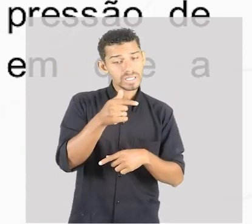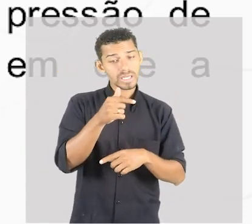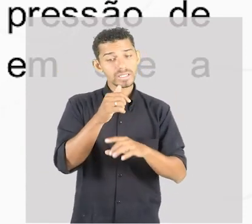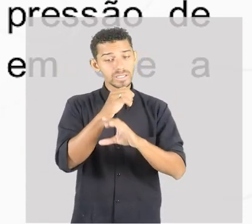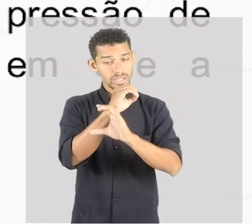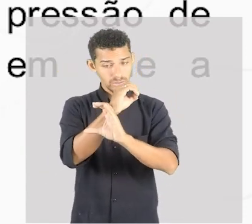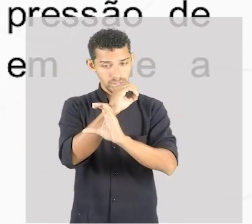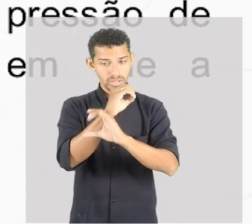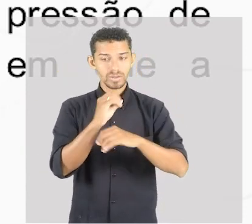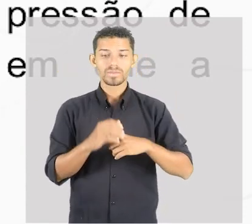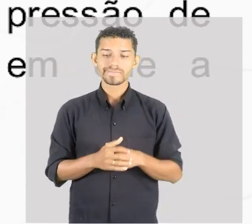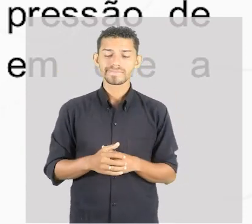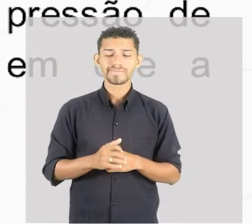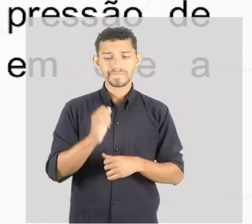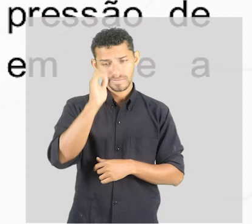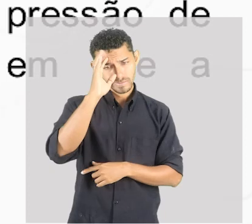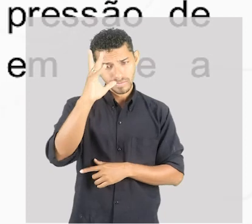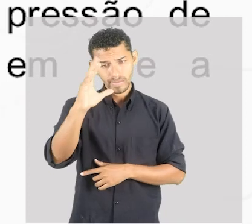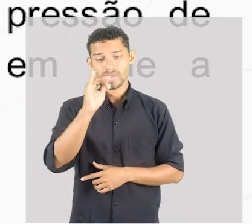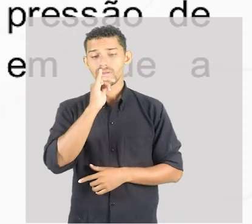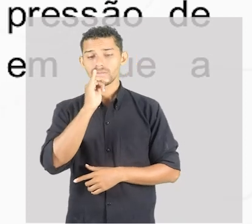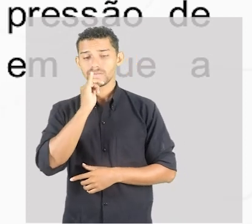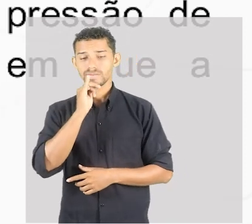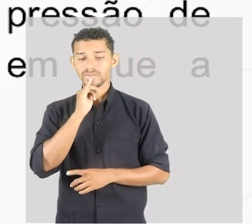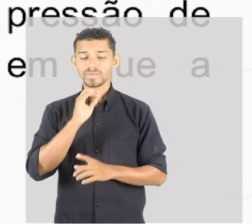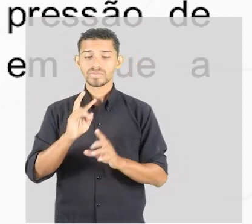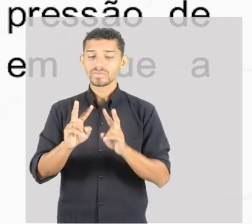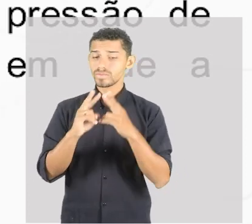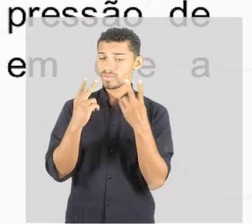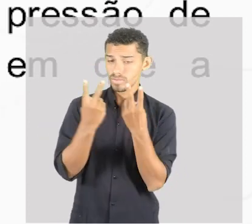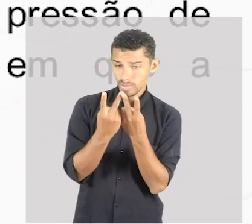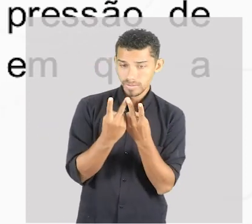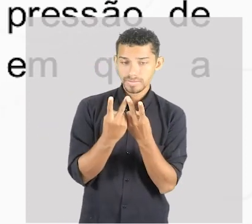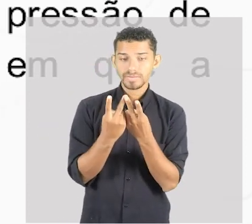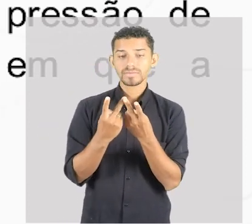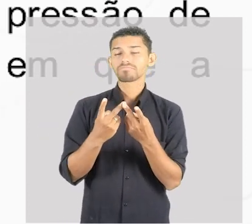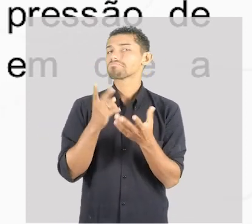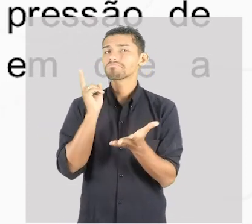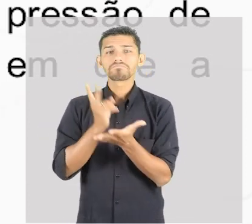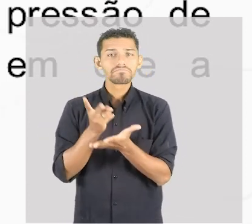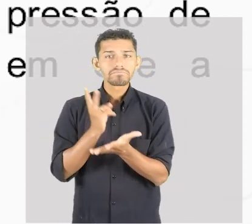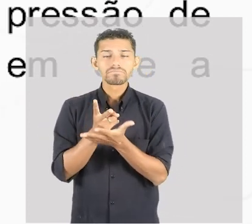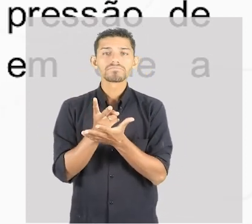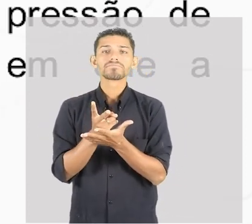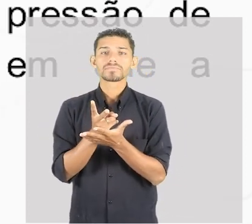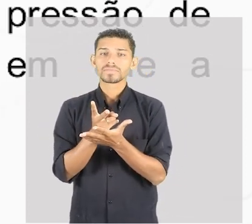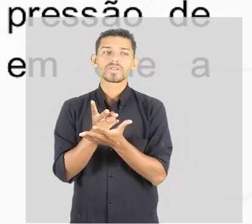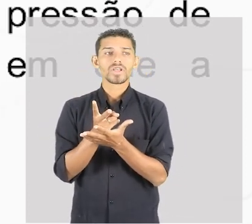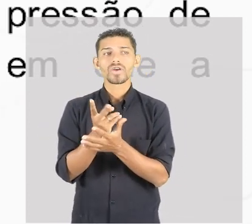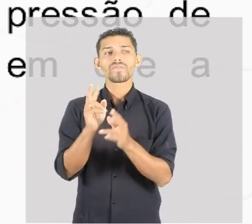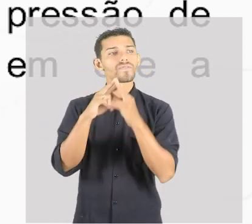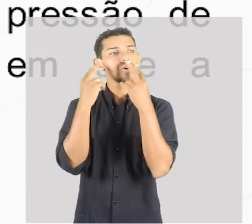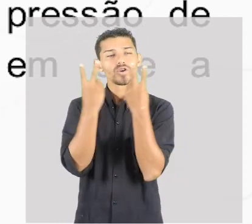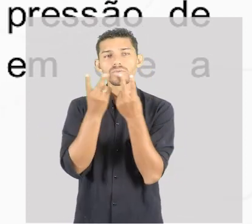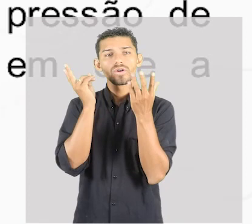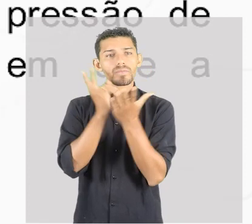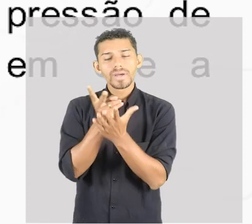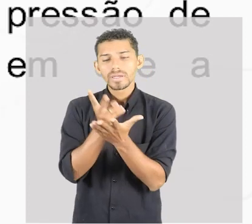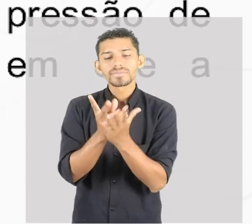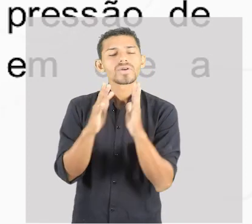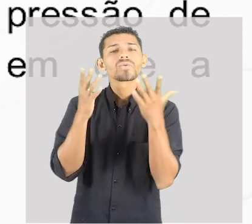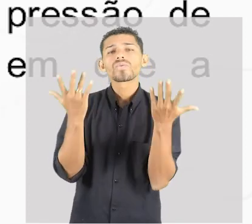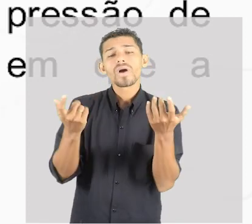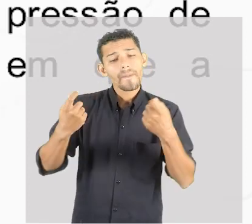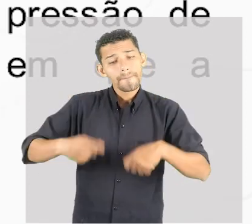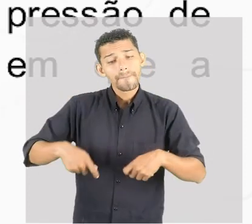C supondo que o volume e o número de mols injetados São os mesmos ou seja o volume é o mesmo qual será